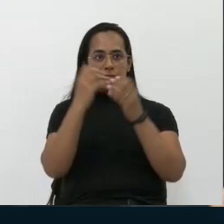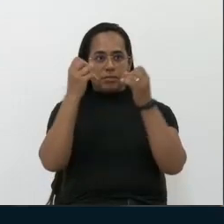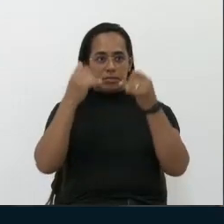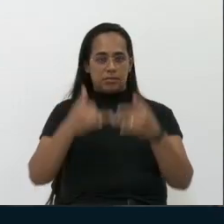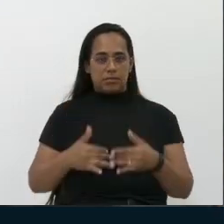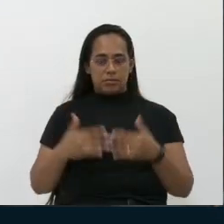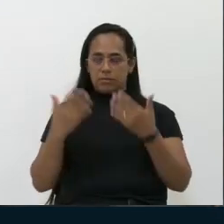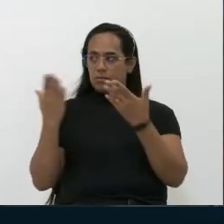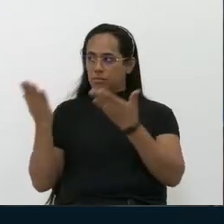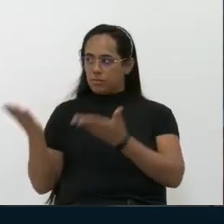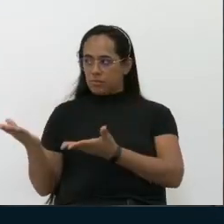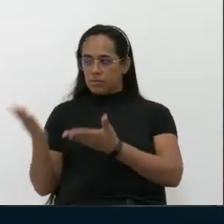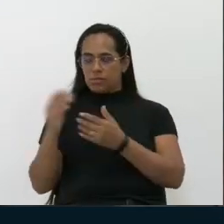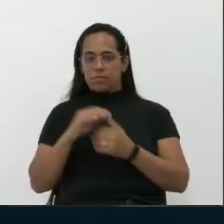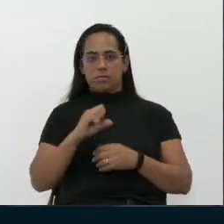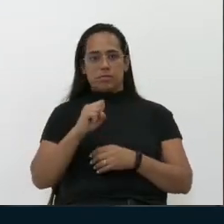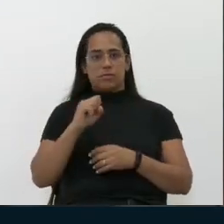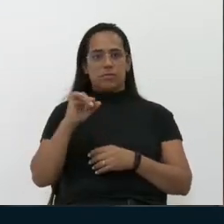Sérgio Magno, item 9º.